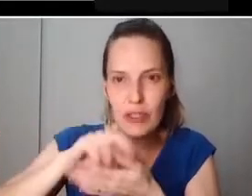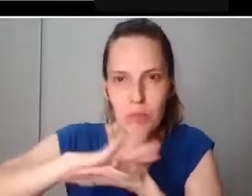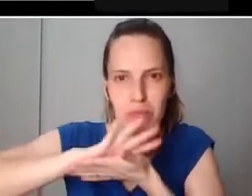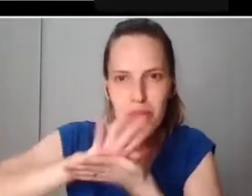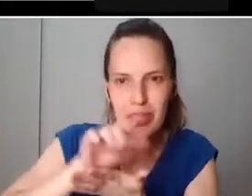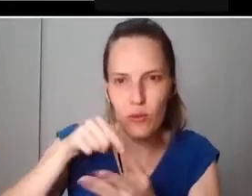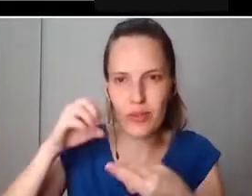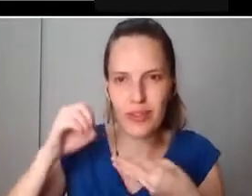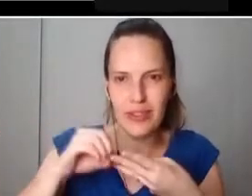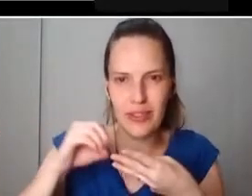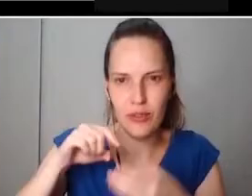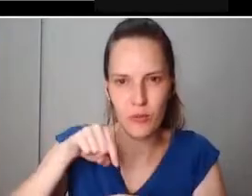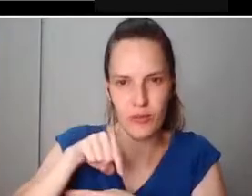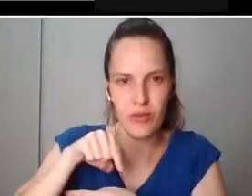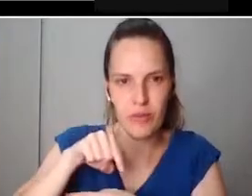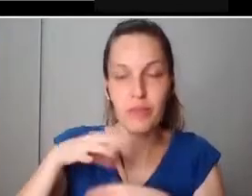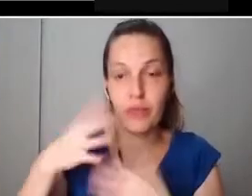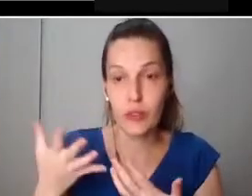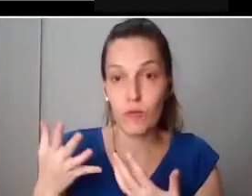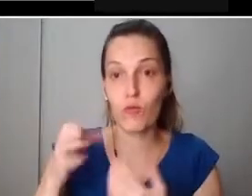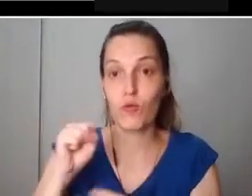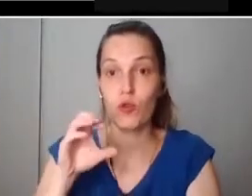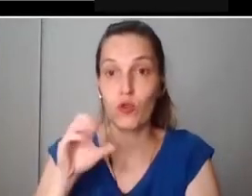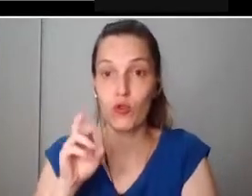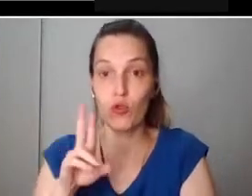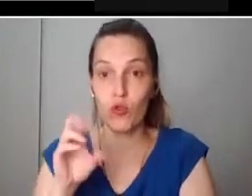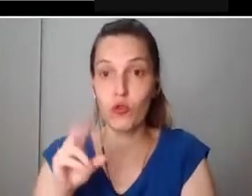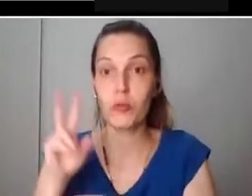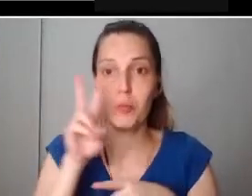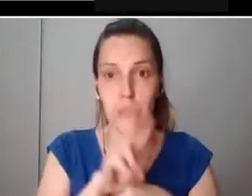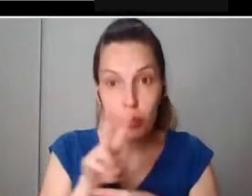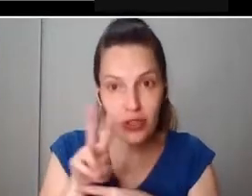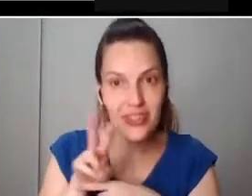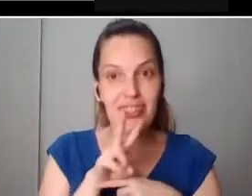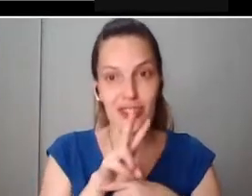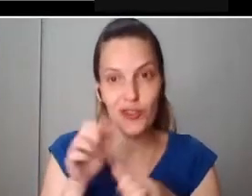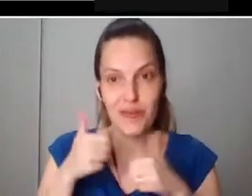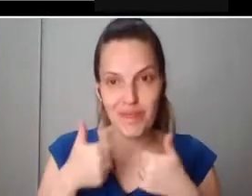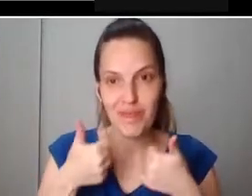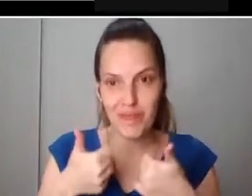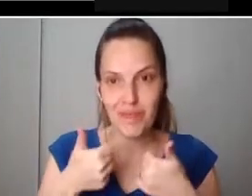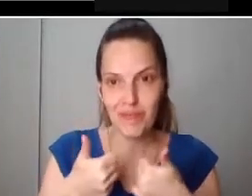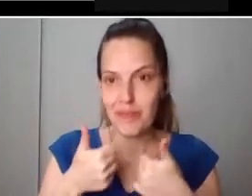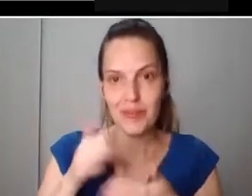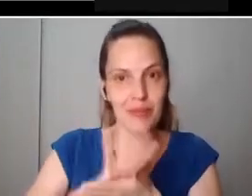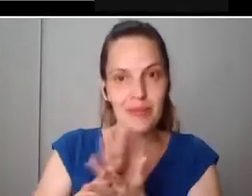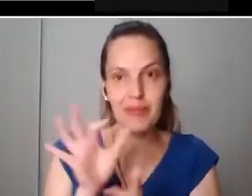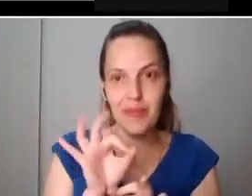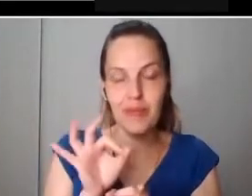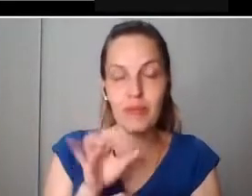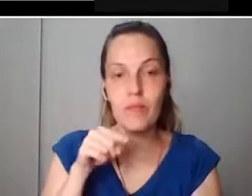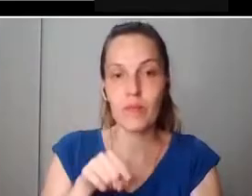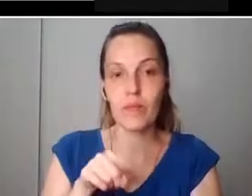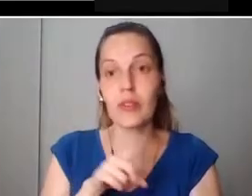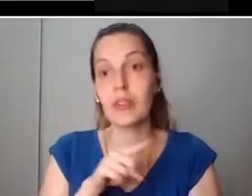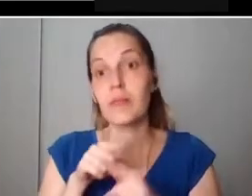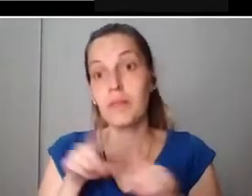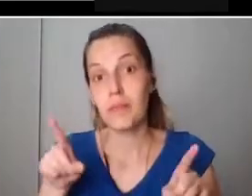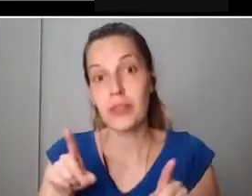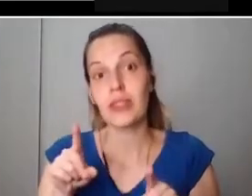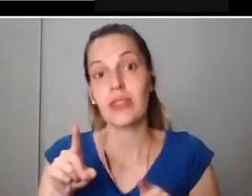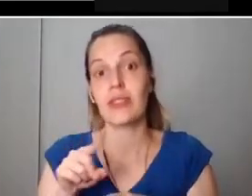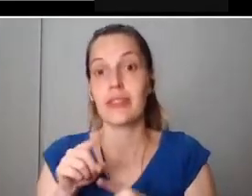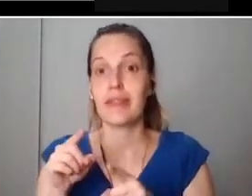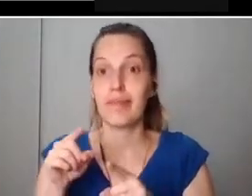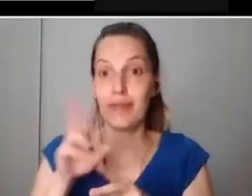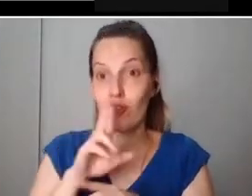então esse soro protegeu completamente da infecção. Mas aqui tu vai vendo que à medida que tu dilui, né, aumenta ou diminui o número de placas, e